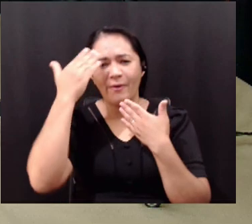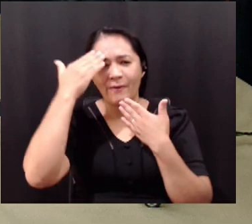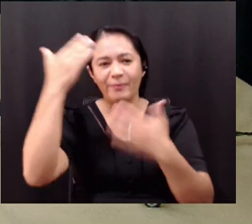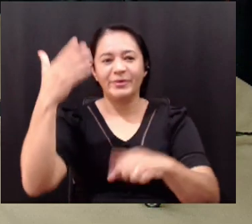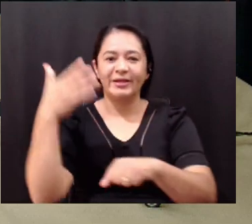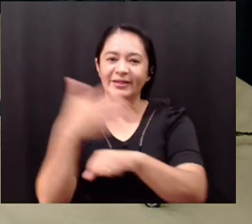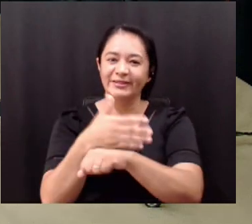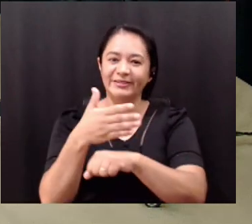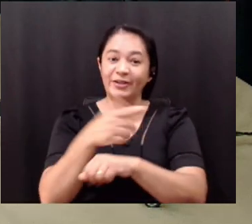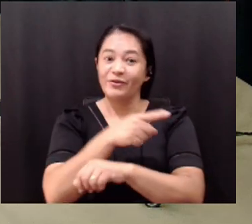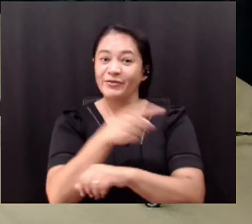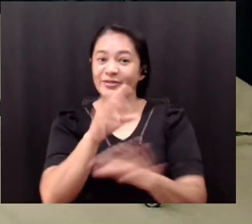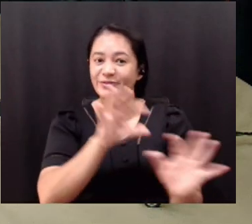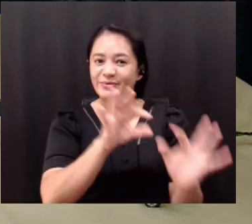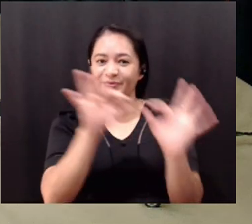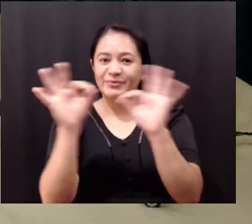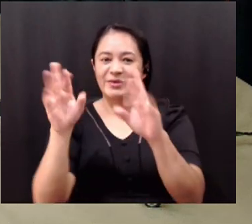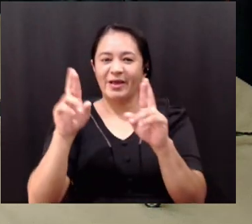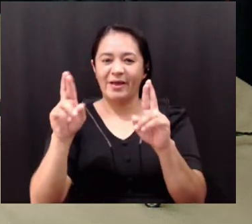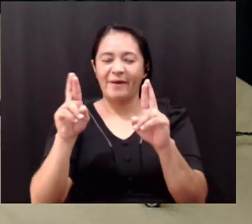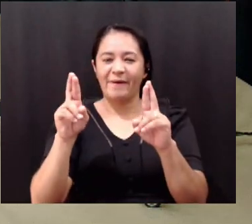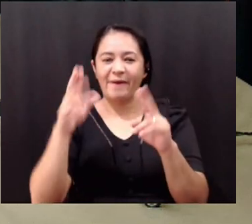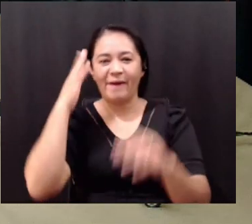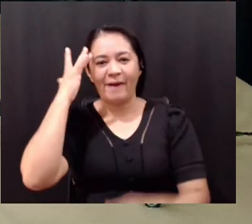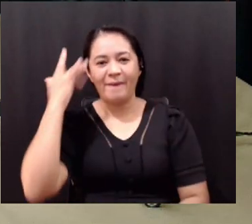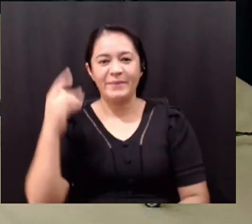Nós esperamos amanhã a partir das 8 da manhã